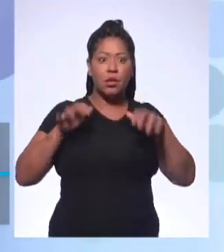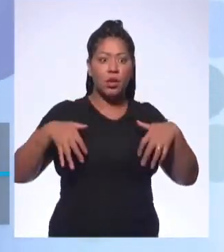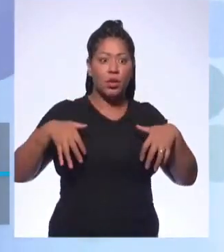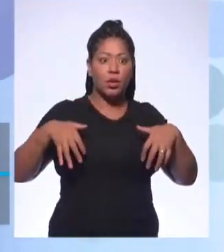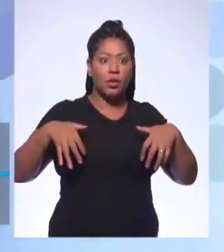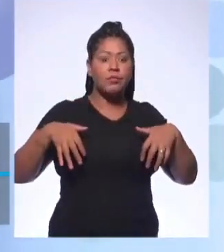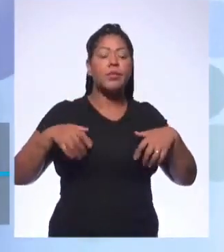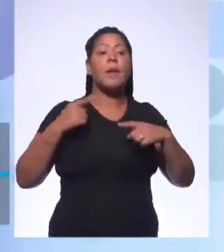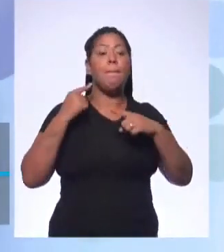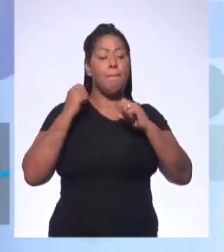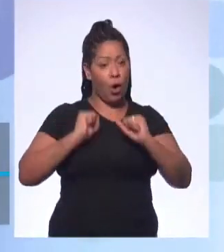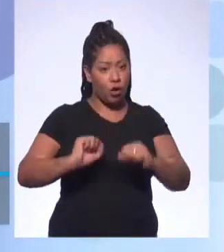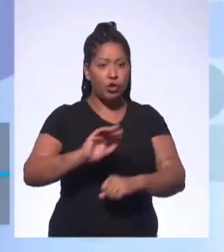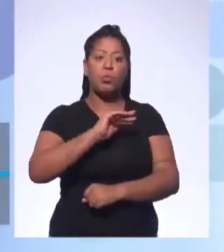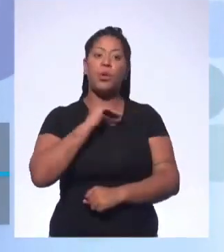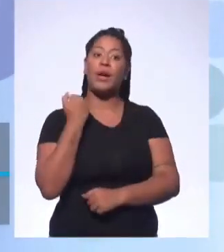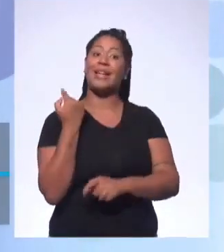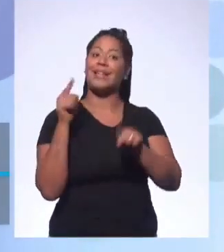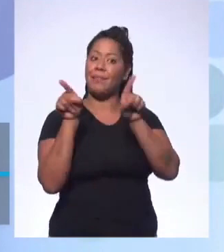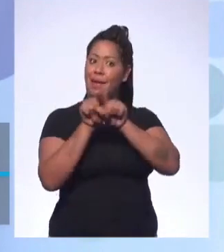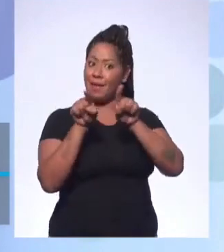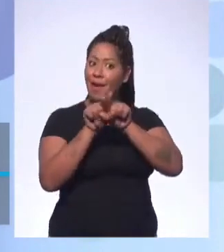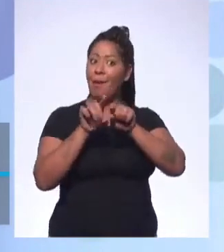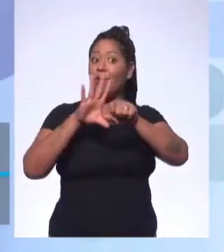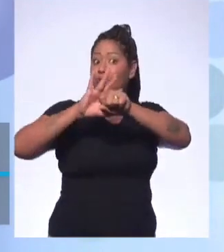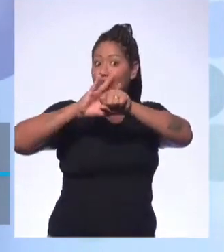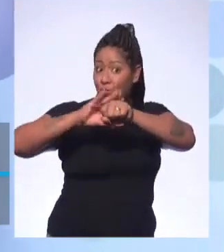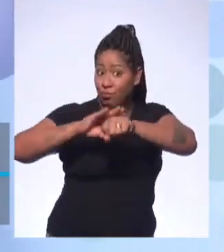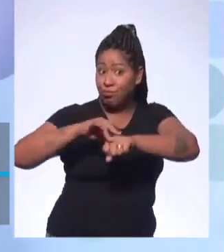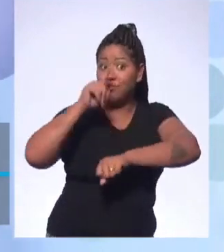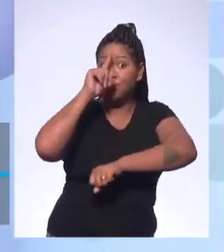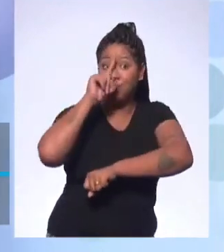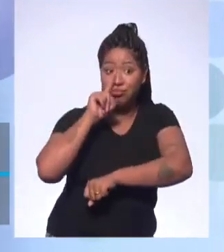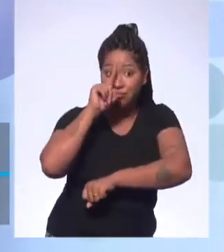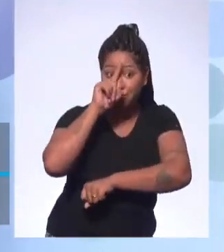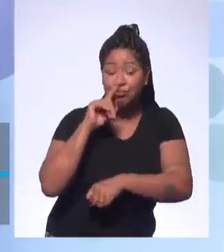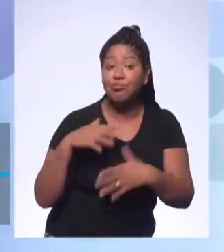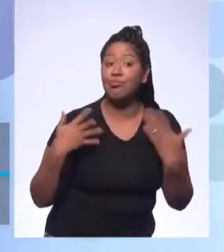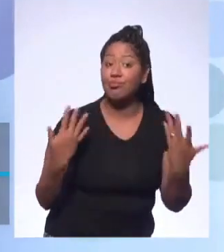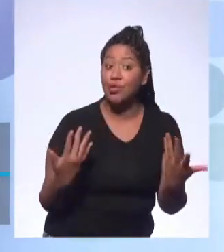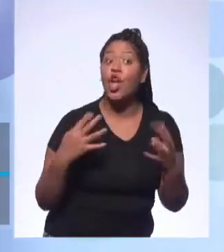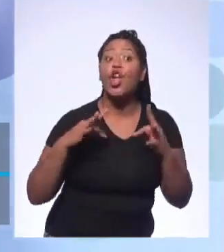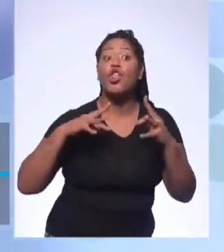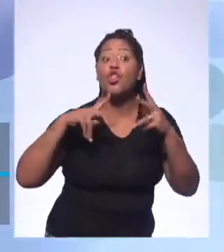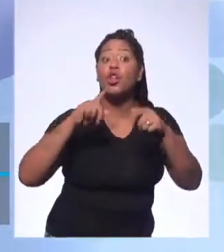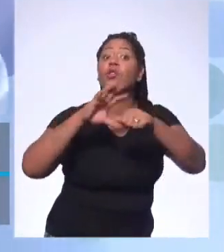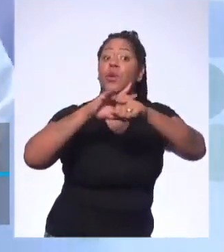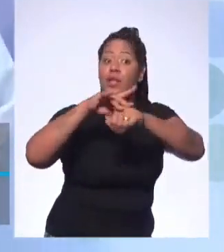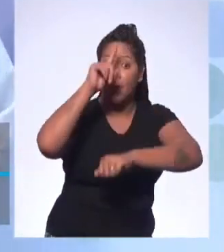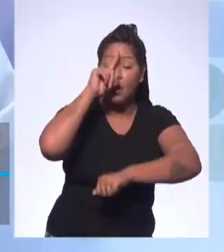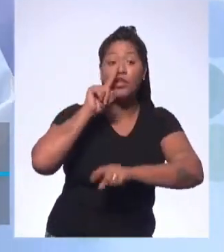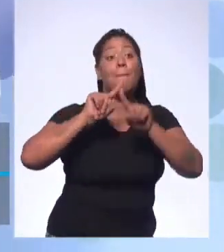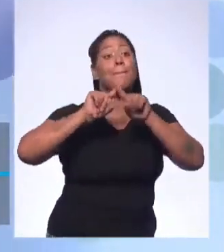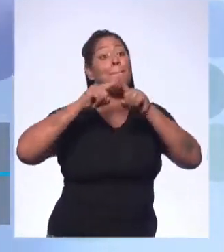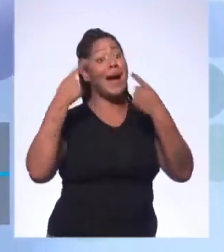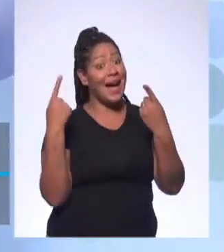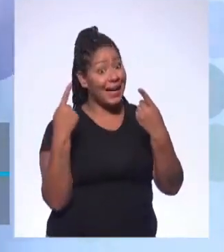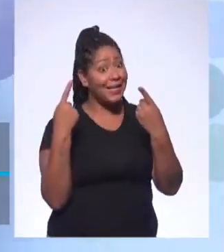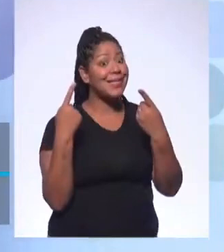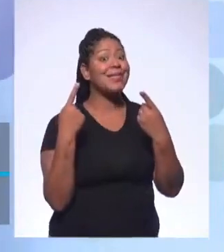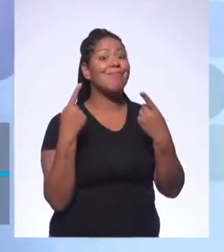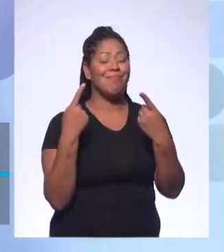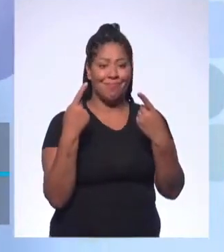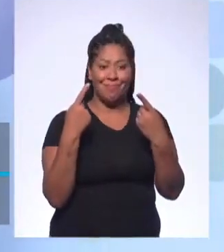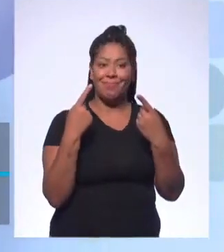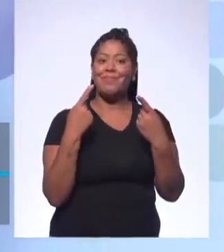óbito. Tá bom? Então, assim, é uma doença muito grave. Tá bom? A sífilis. Todas as doenças são graves, mas algumas realmente, então, assim, coisas